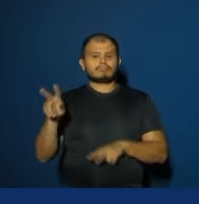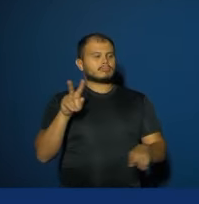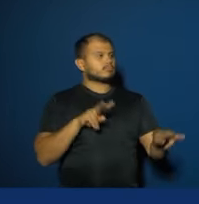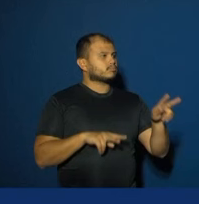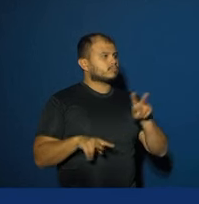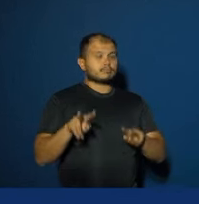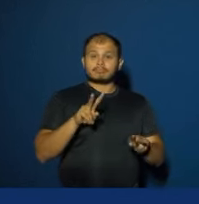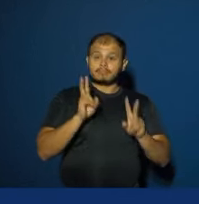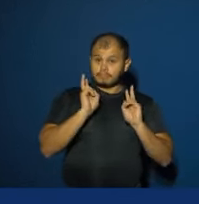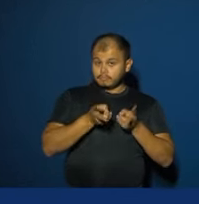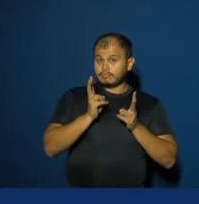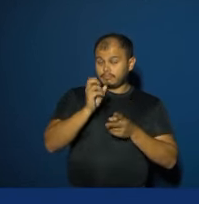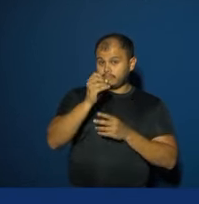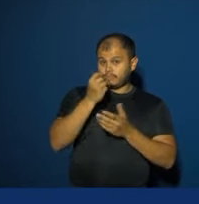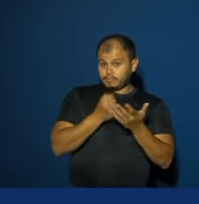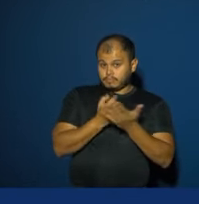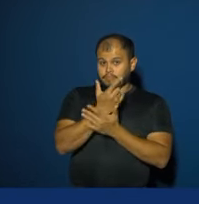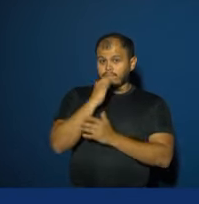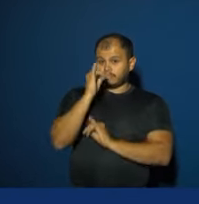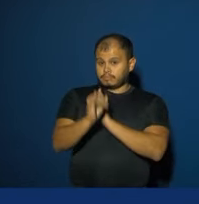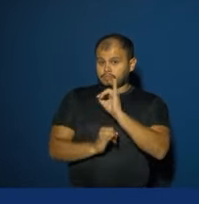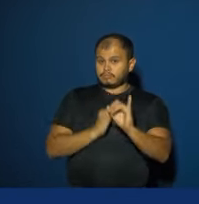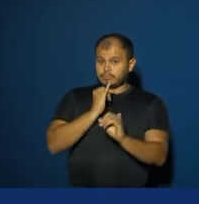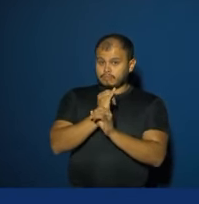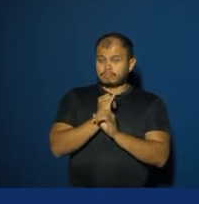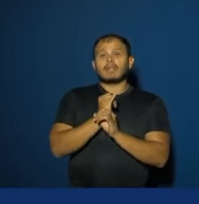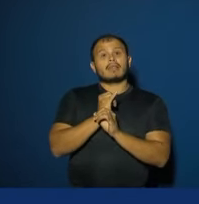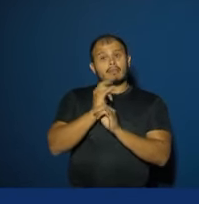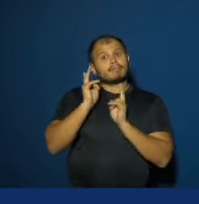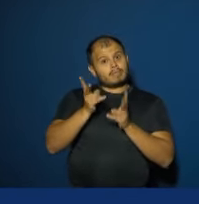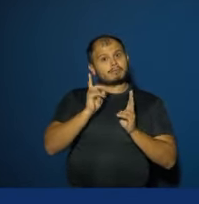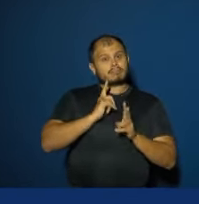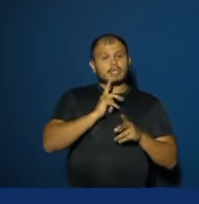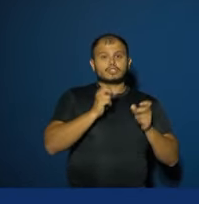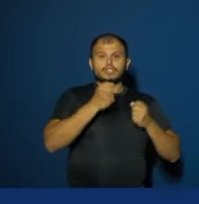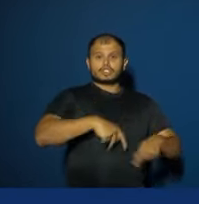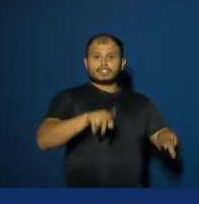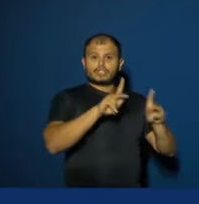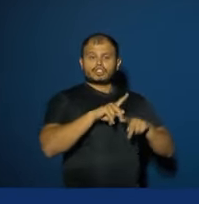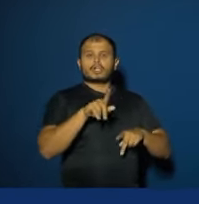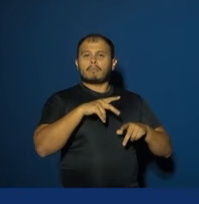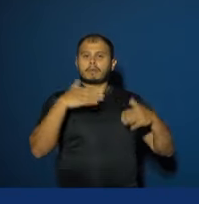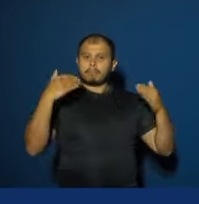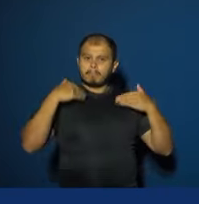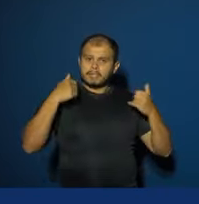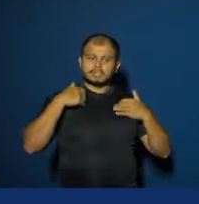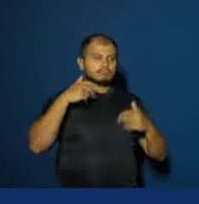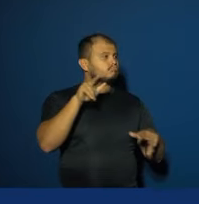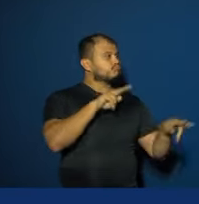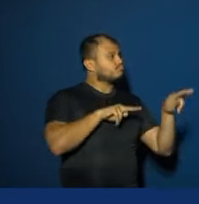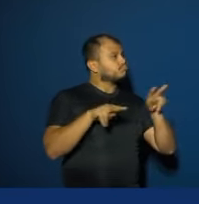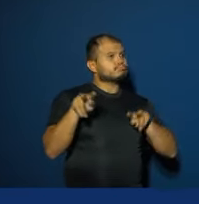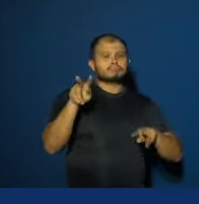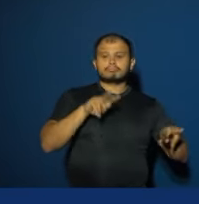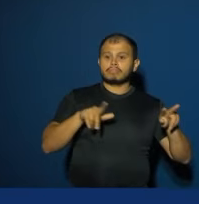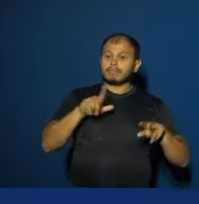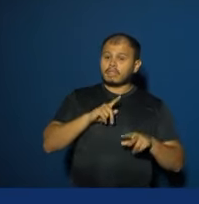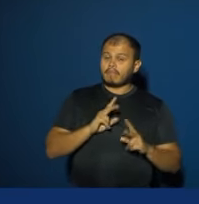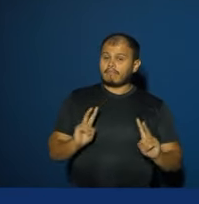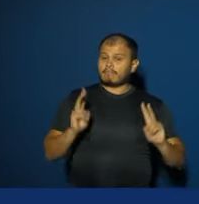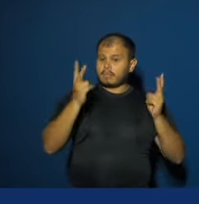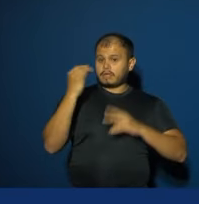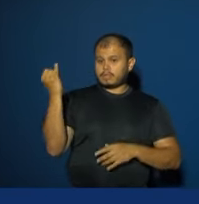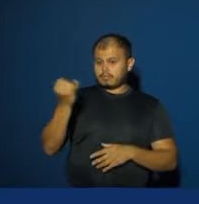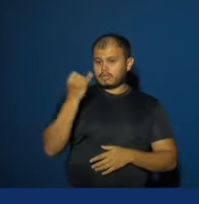que compre online aquele momento teve valor a gente capturar saber capturar aquele valor É é é importantíssimo para as